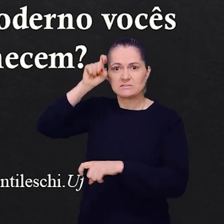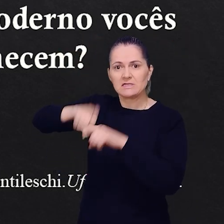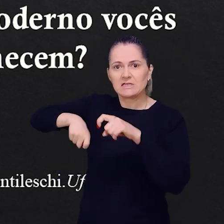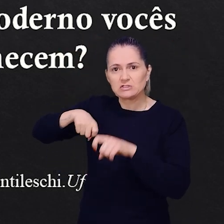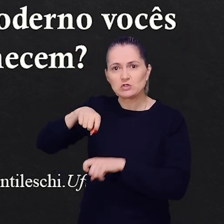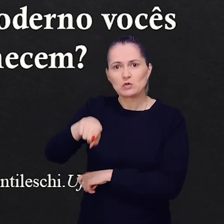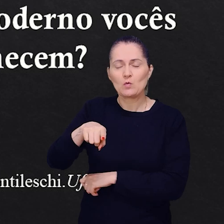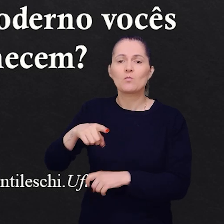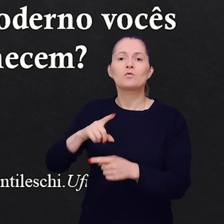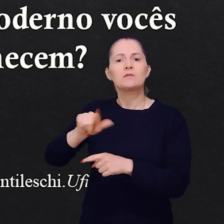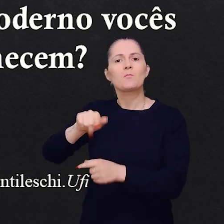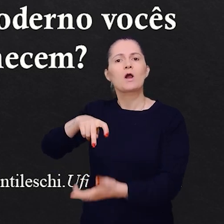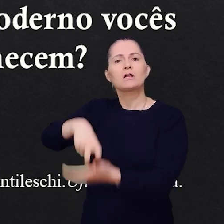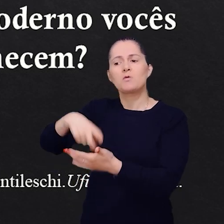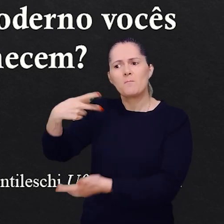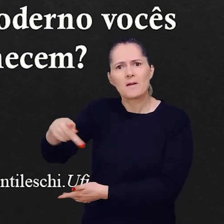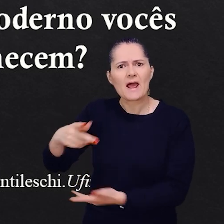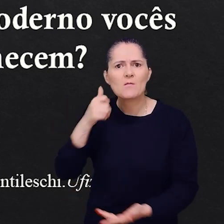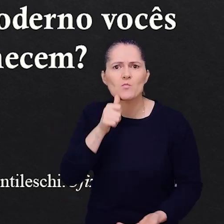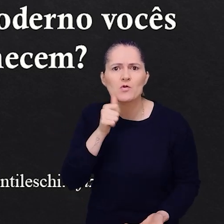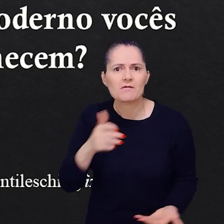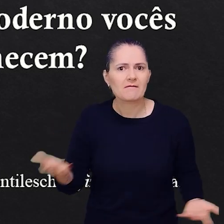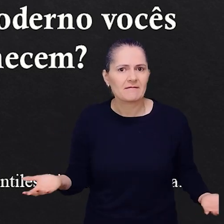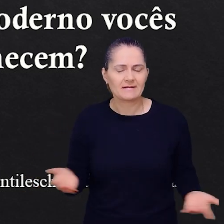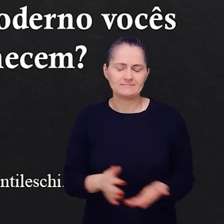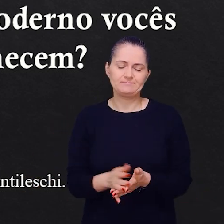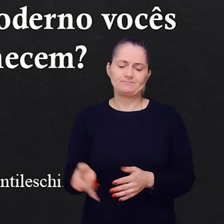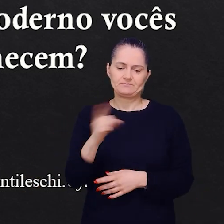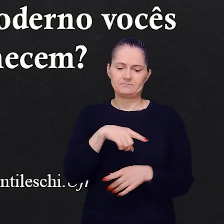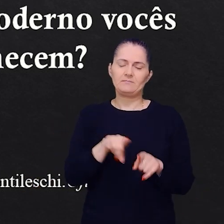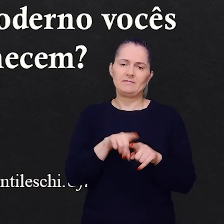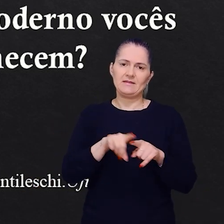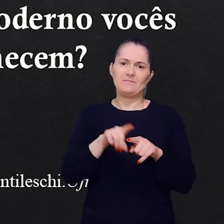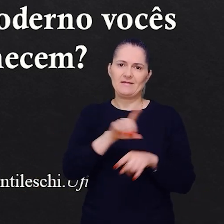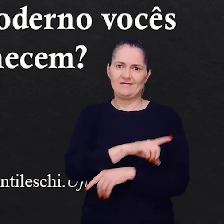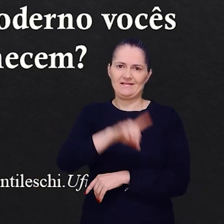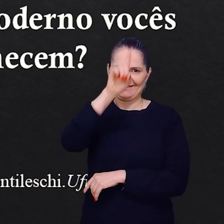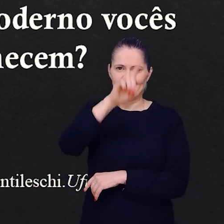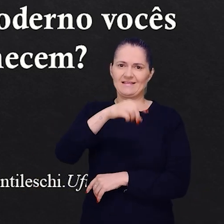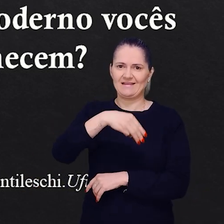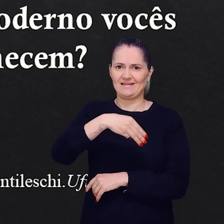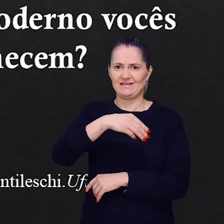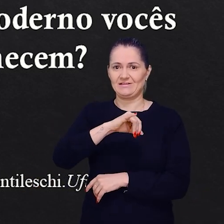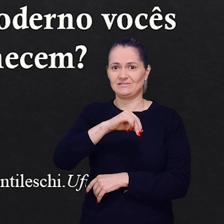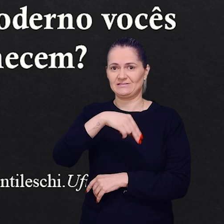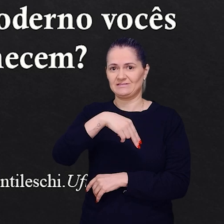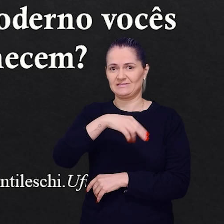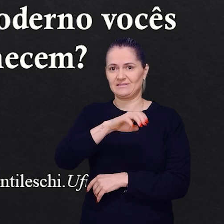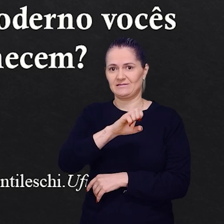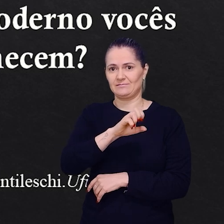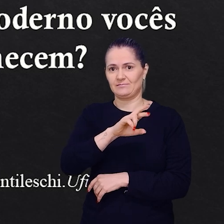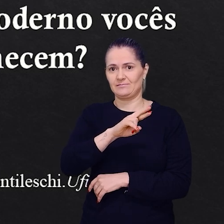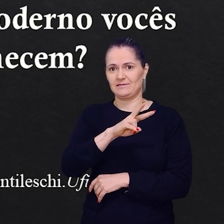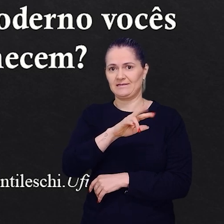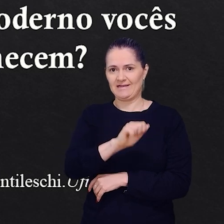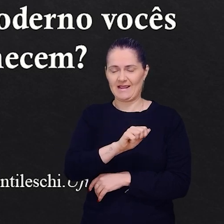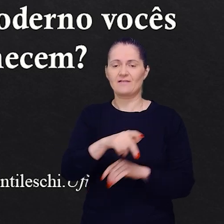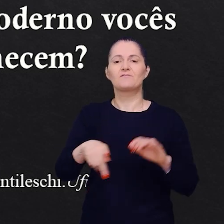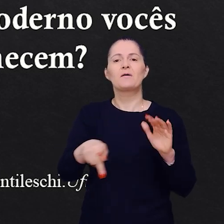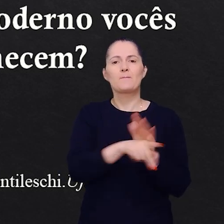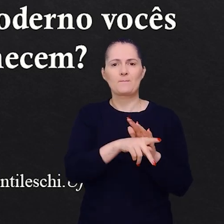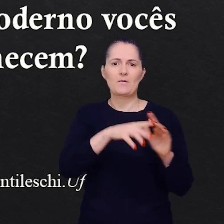sido vítima de um crime. E aí, aqui a Minerva, que enfim, é uma das deusas